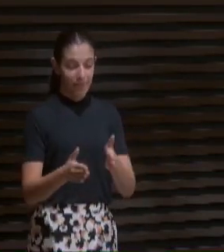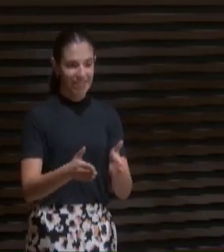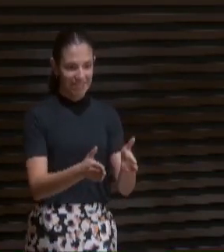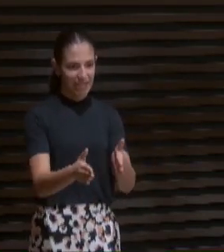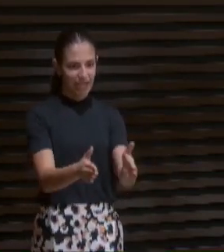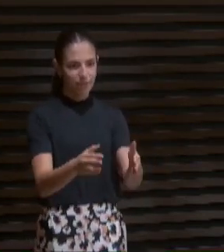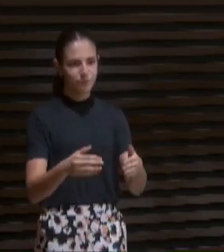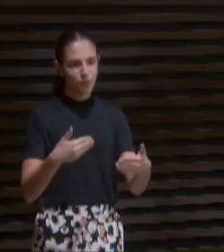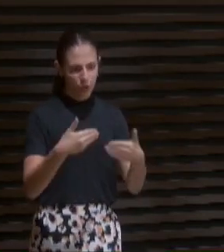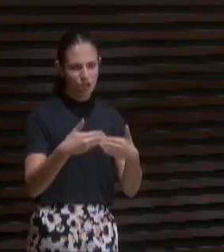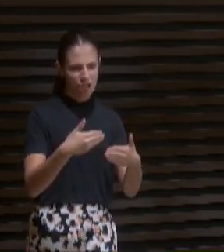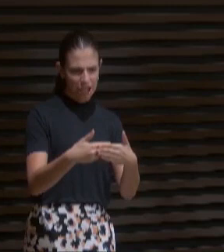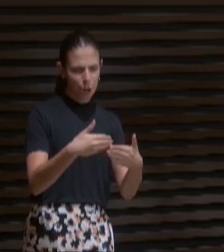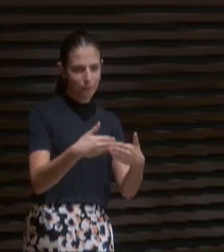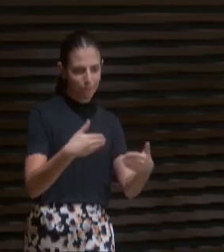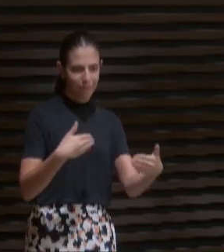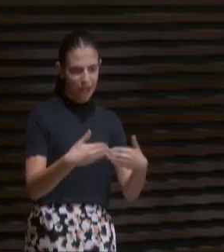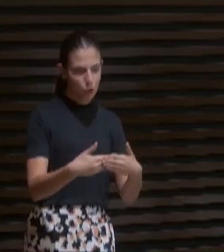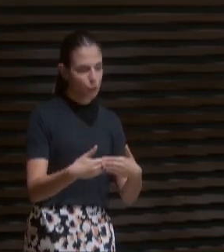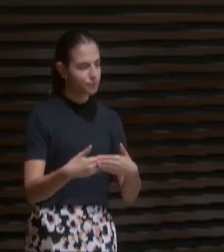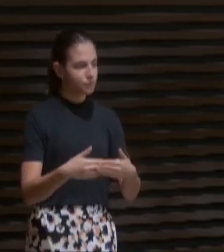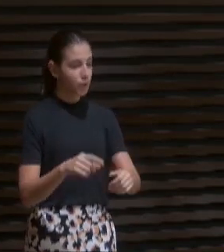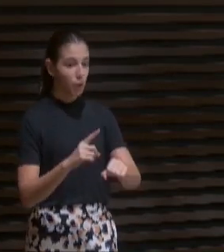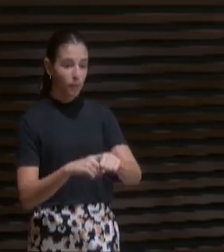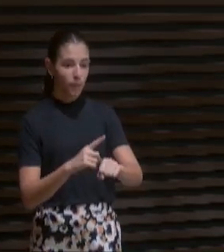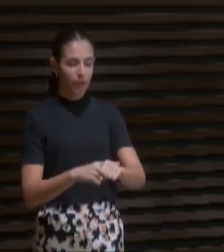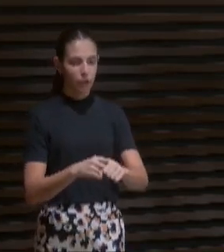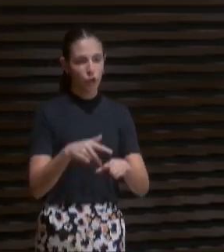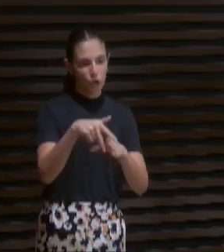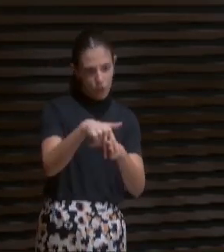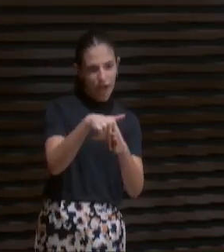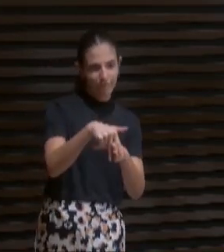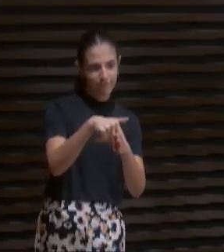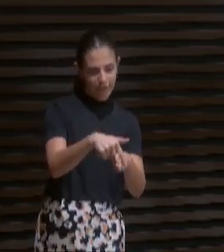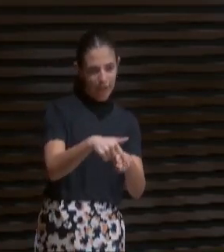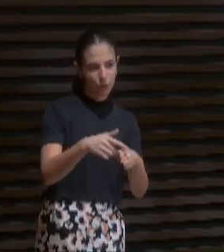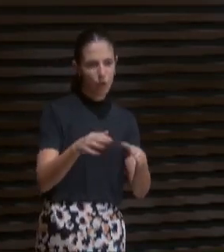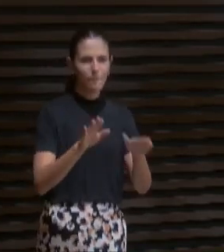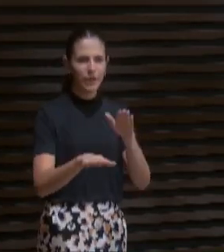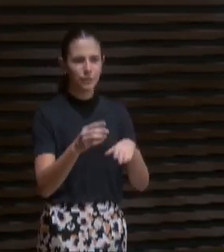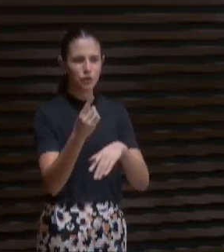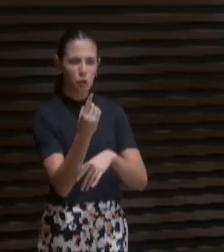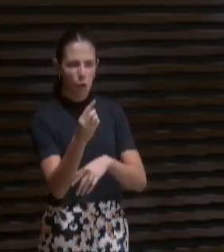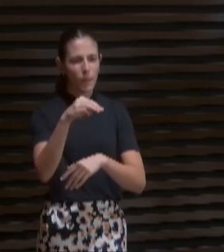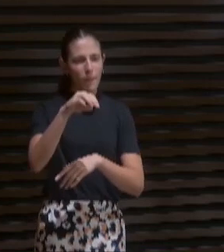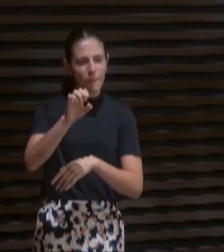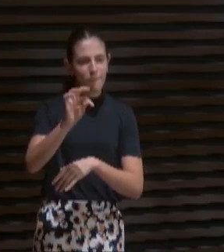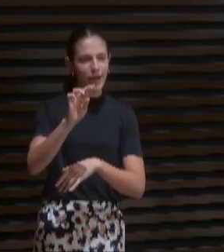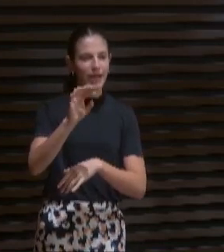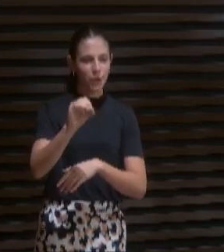quando a mula chegou a uma distância de 1,5 metro, 2 metros, o animal fez